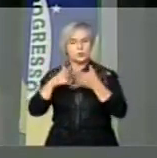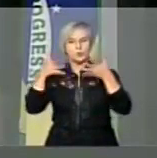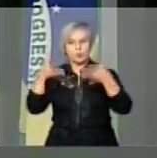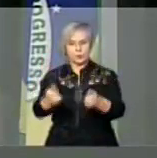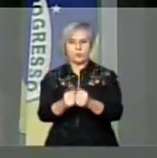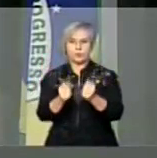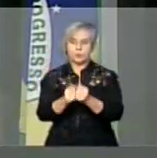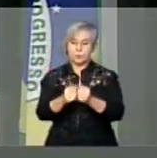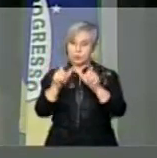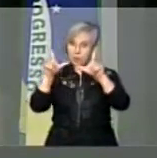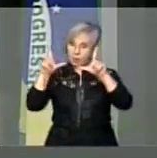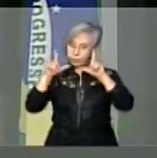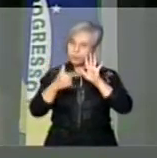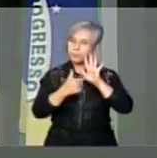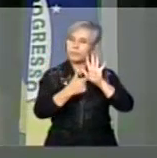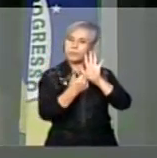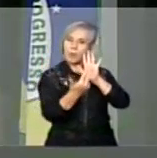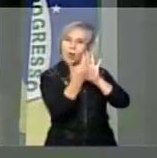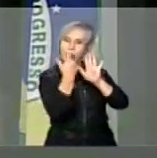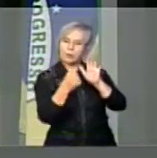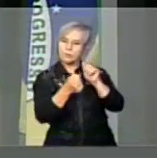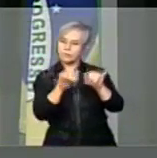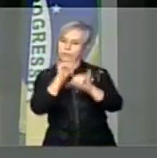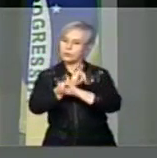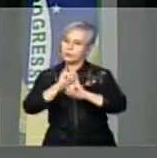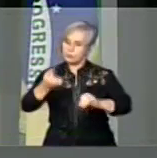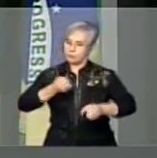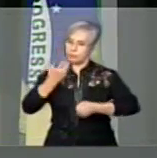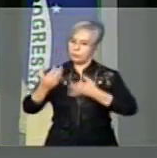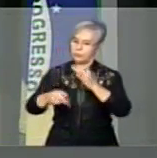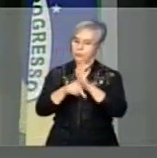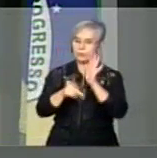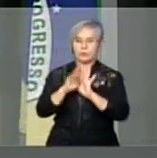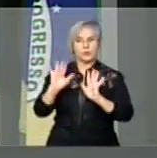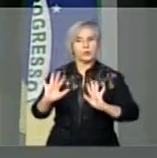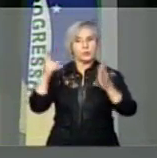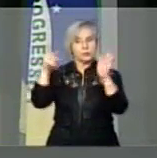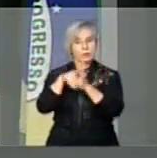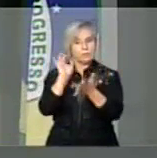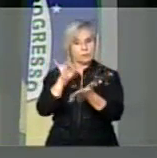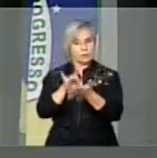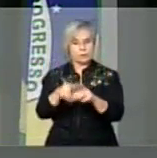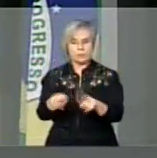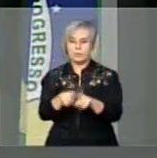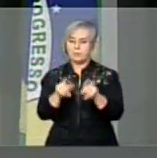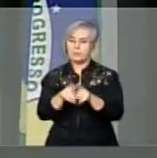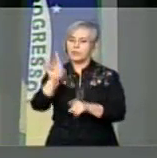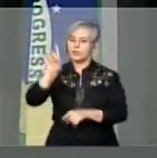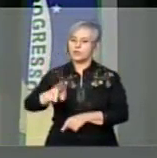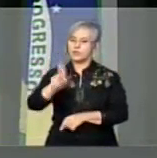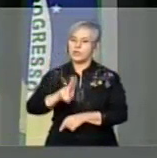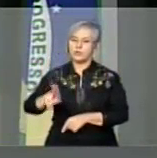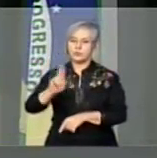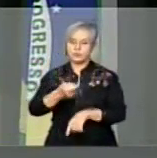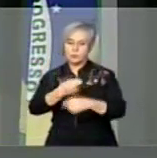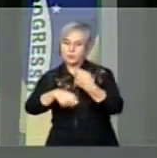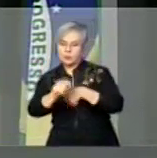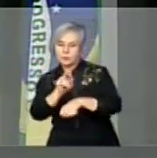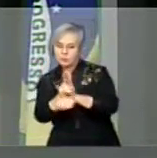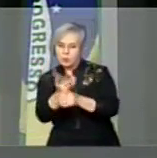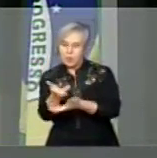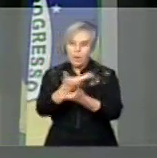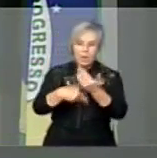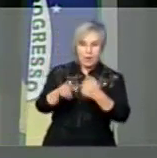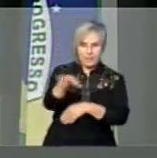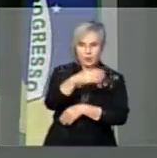às imagens e às outras formas de expressão dos eventos oficiais, incluindo os direitos de usar, explorar, negociar, autorizar e